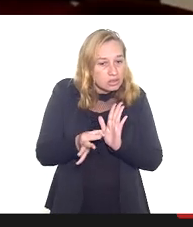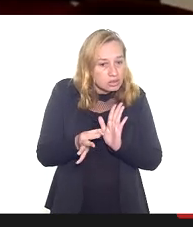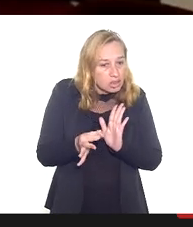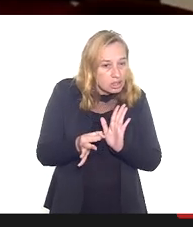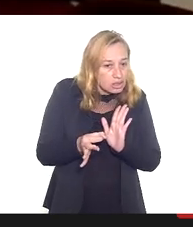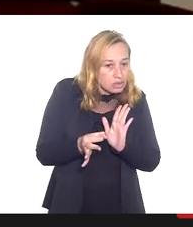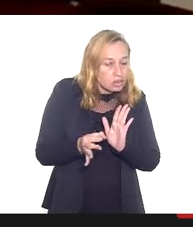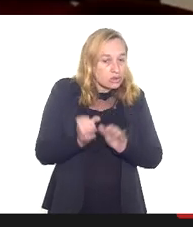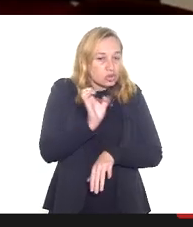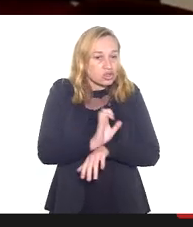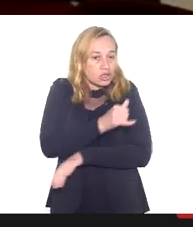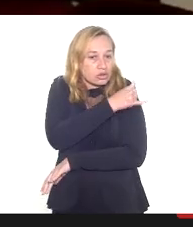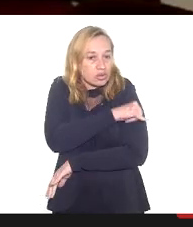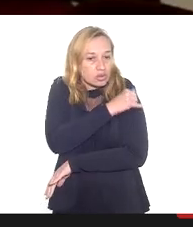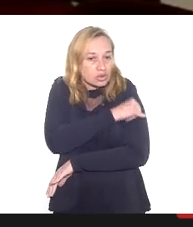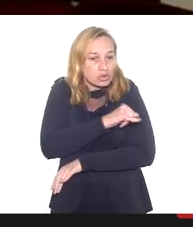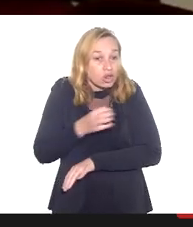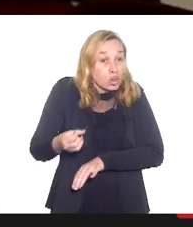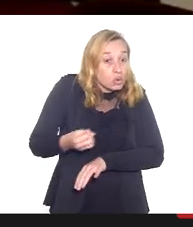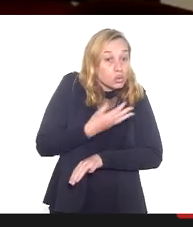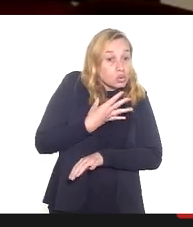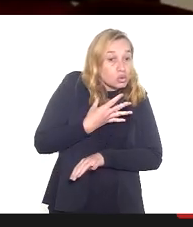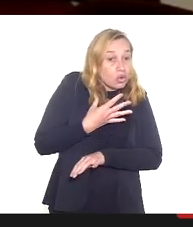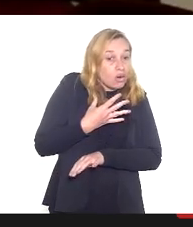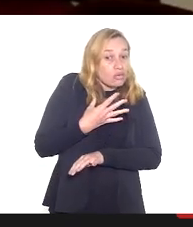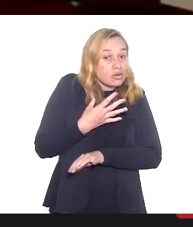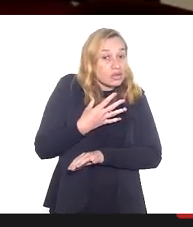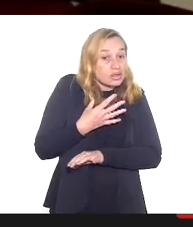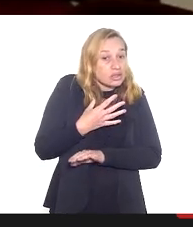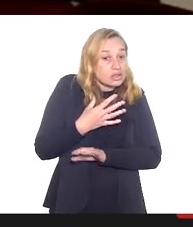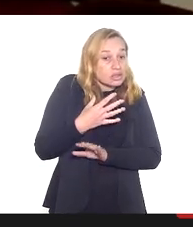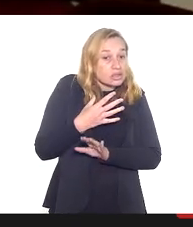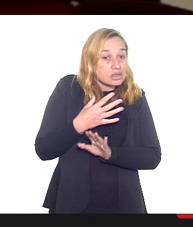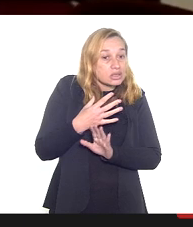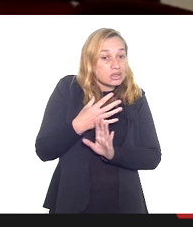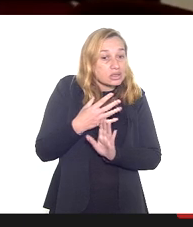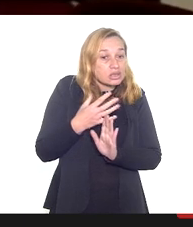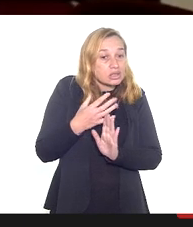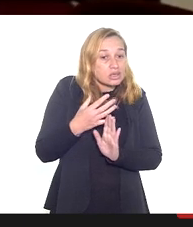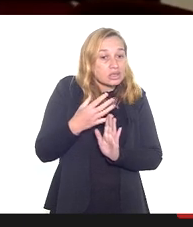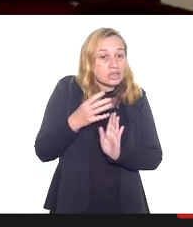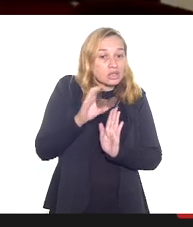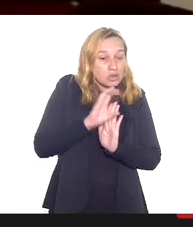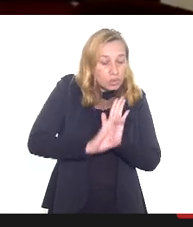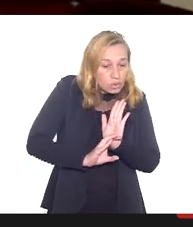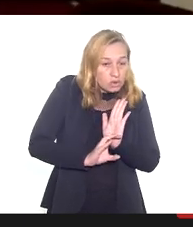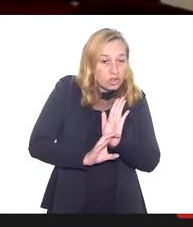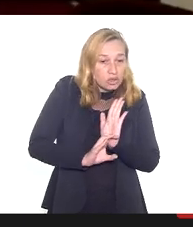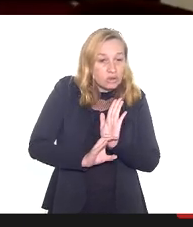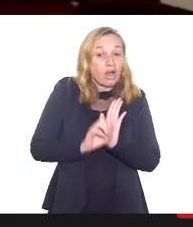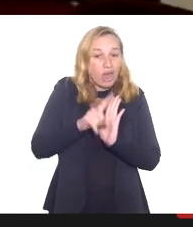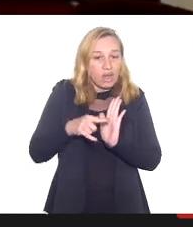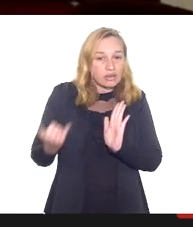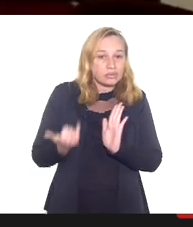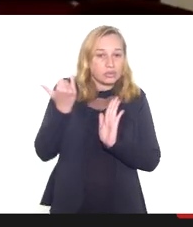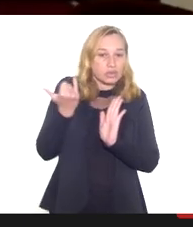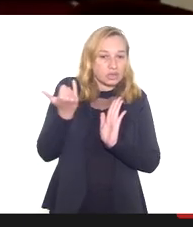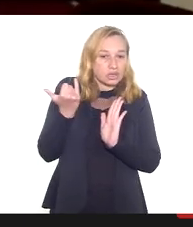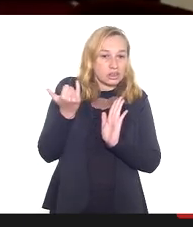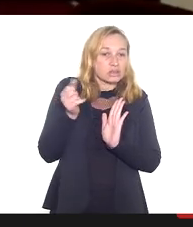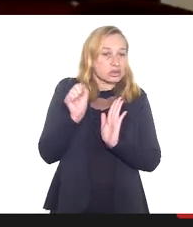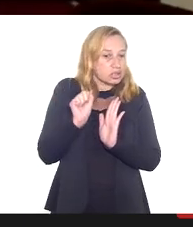do Rio de Janeiro. As novas turmas, né, as novas matrizes do ensino médio, é muito importante,